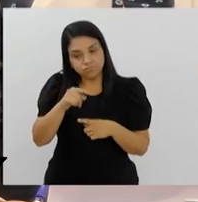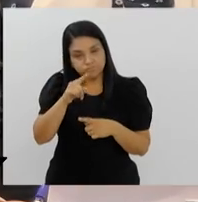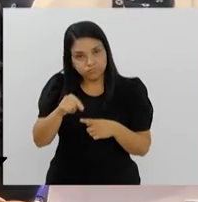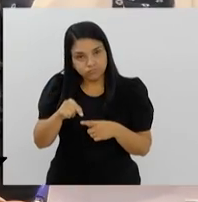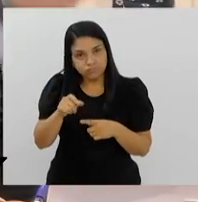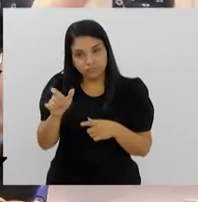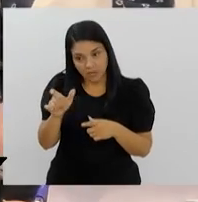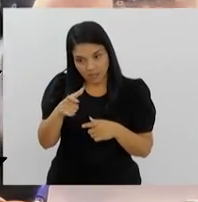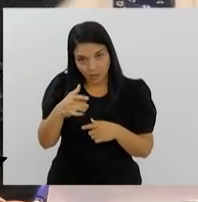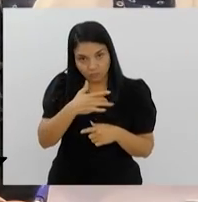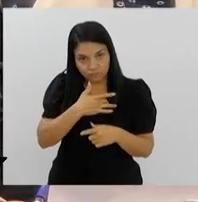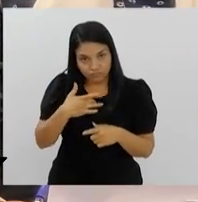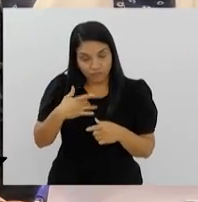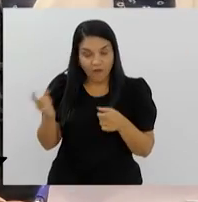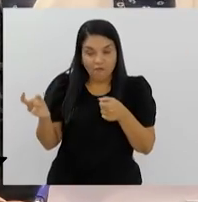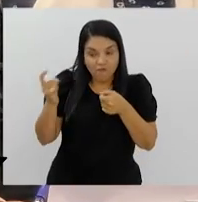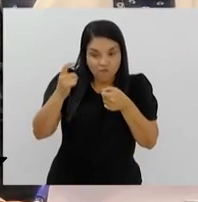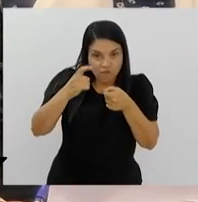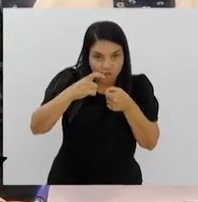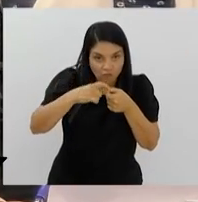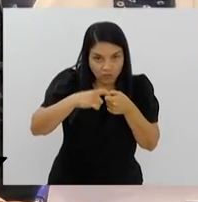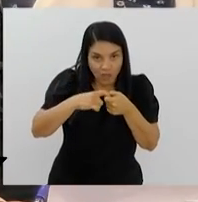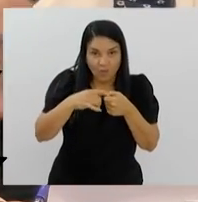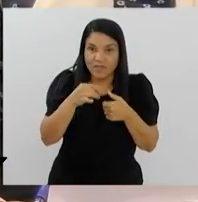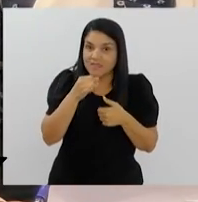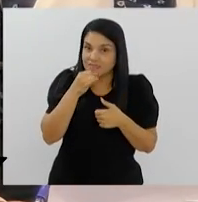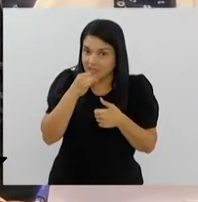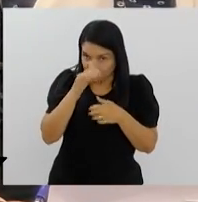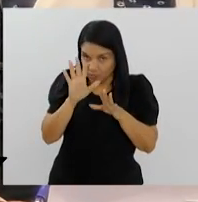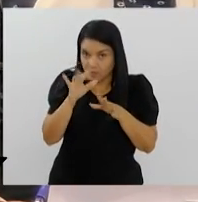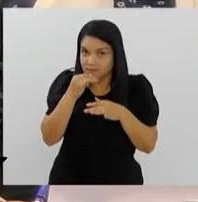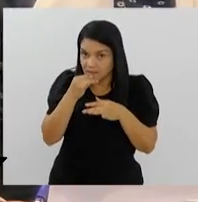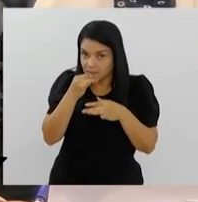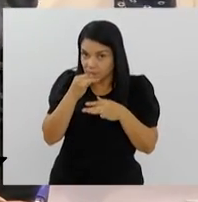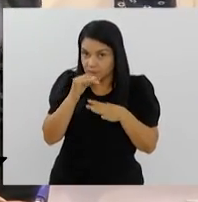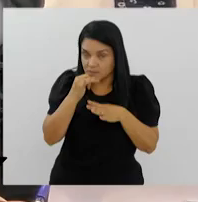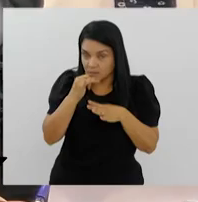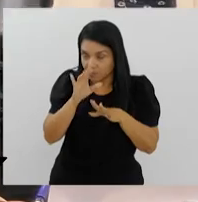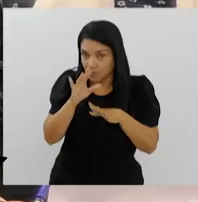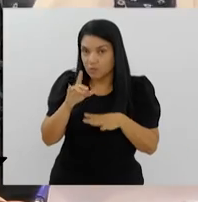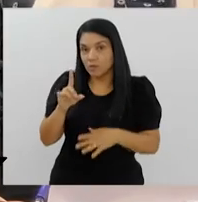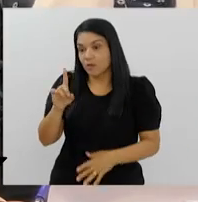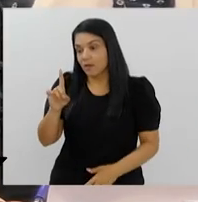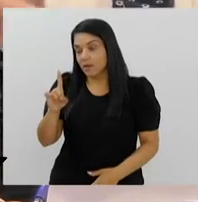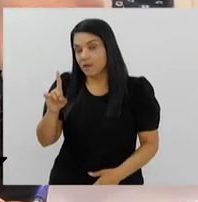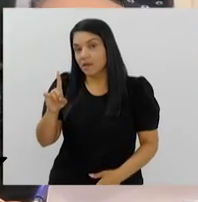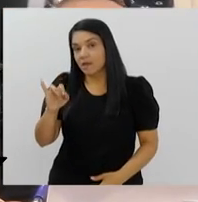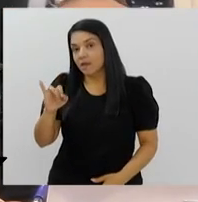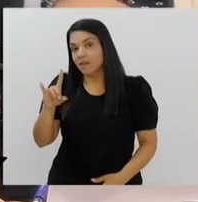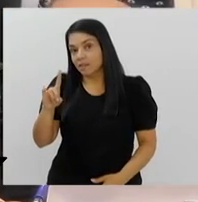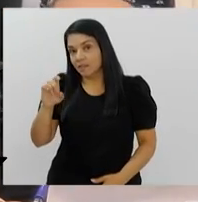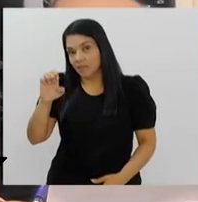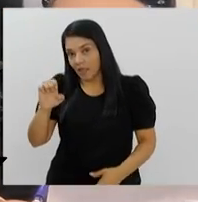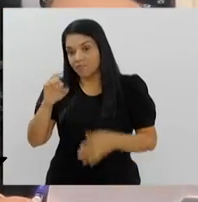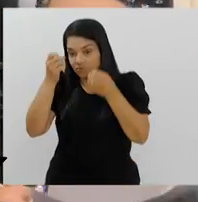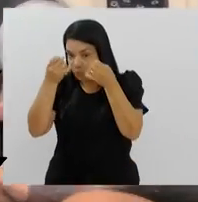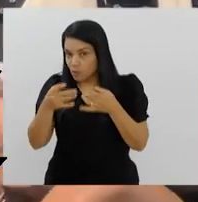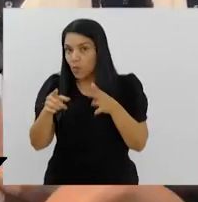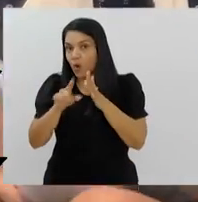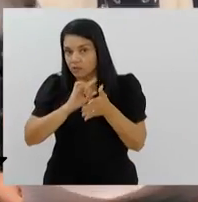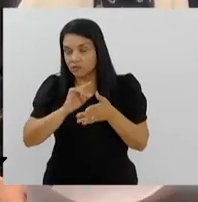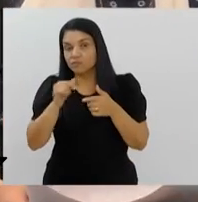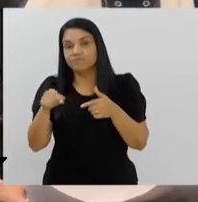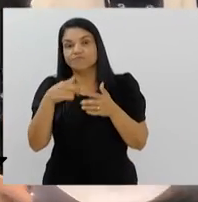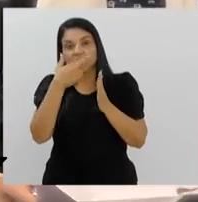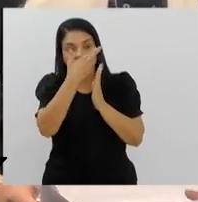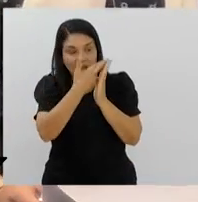lixo a gente vai voltar Tô dando uma ideia aqui que é o que o pessoal da idec falou inclusive que é uma das coisas que a gente tá buscando no relatório